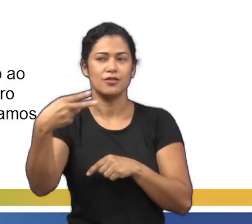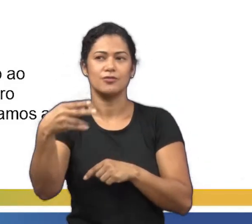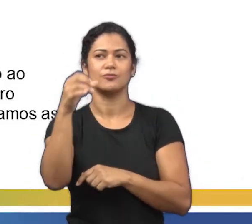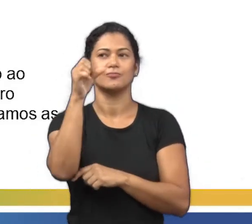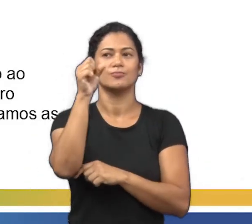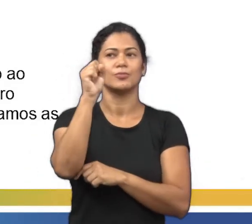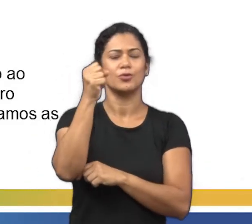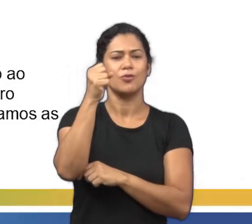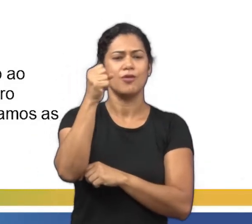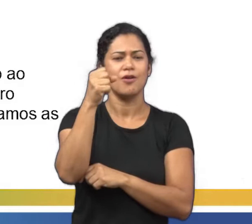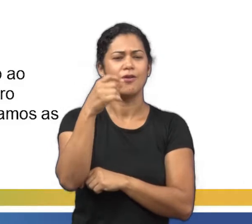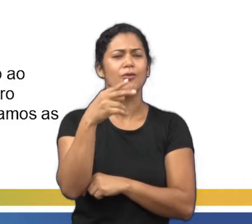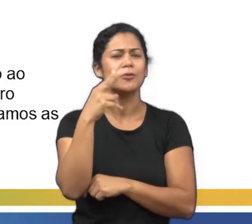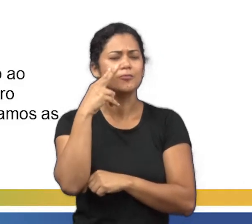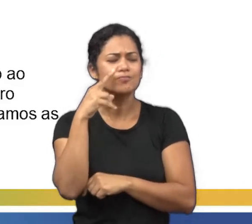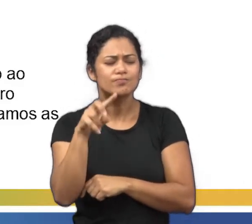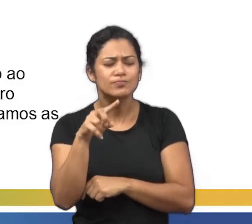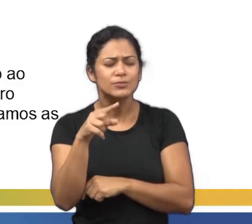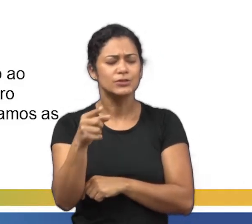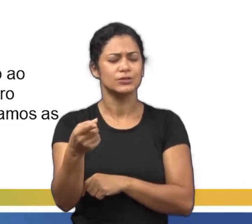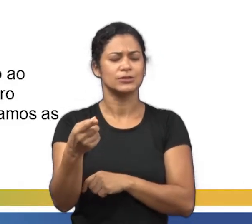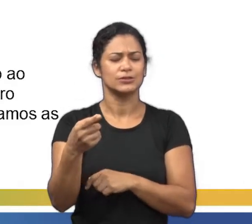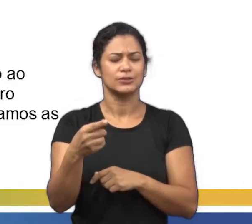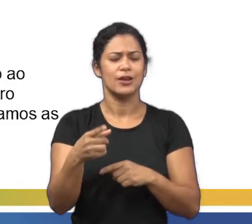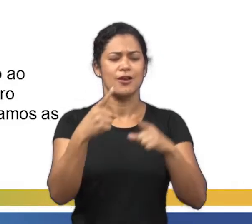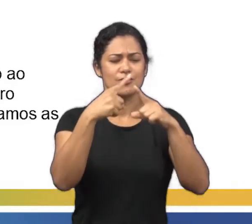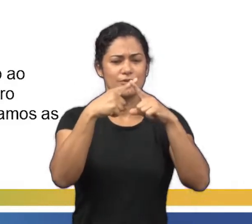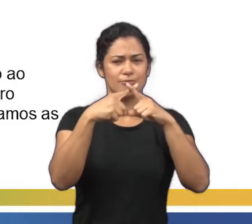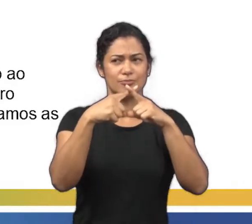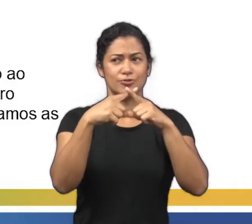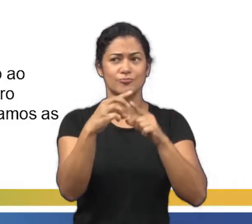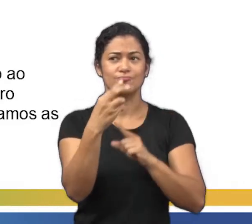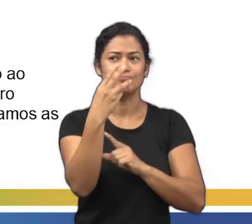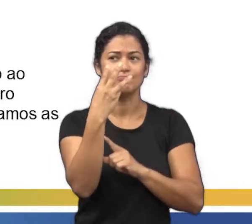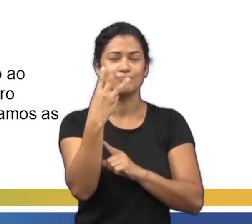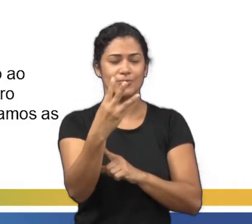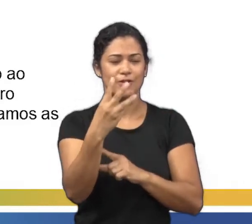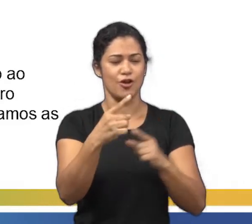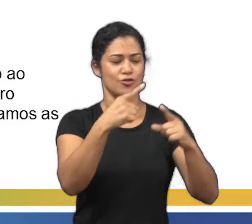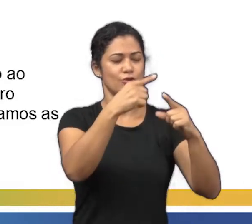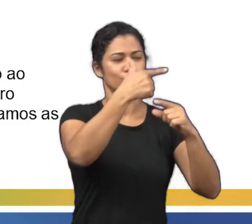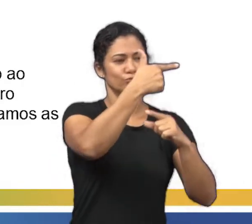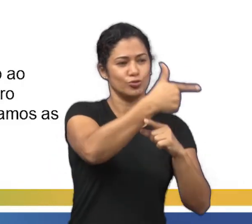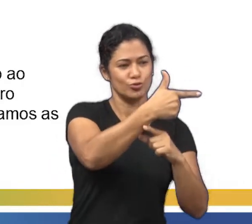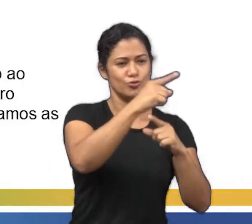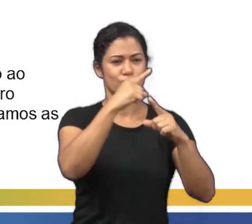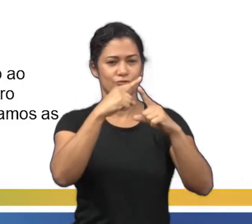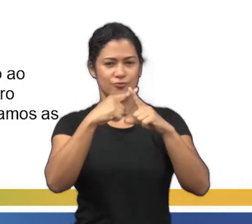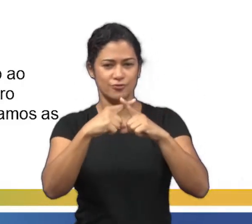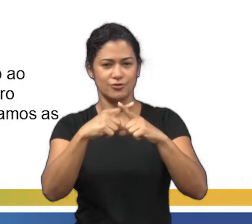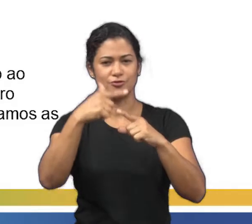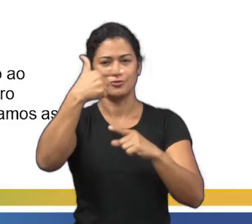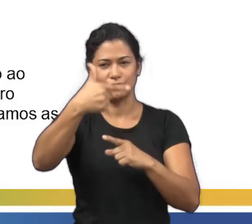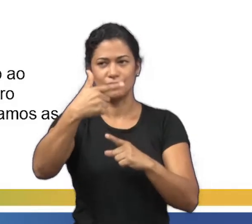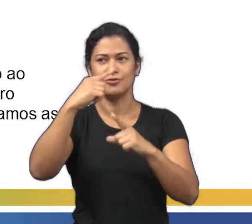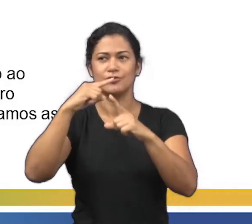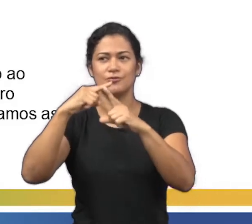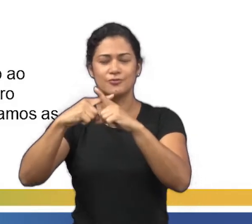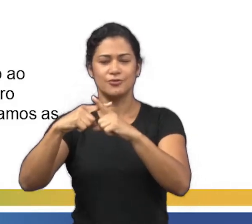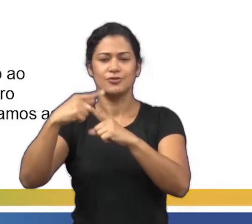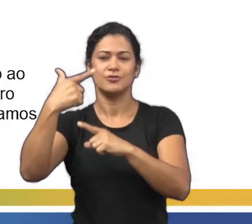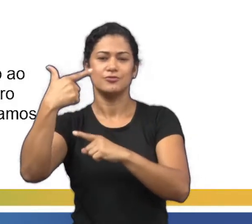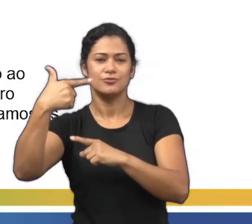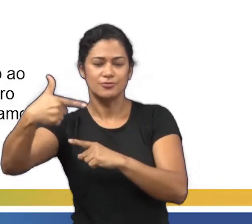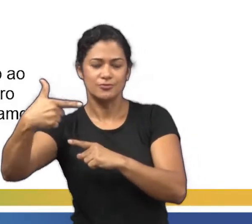vezes menos 2 vezes menos 2. Aí, vamos lá para aquela regra do sinal. Menos com menos